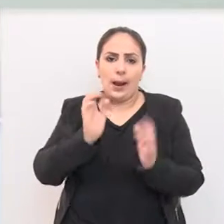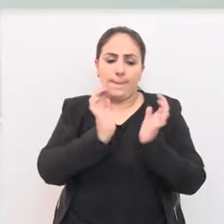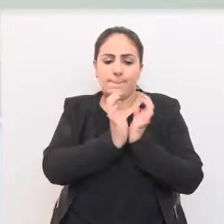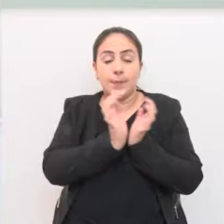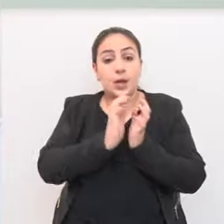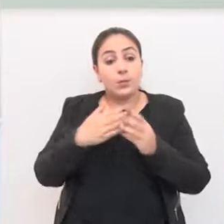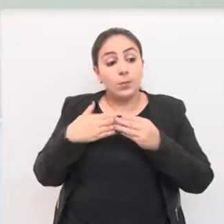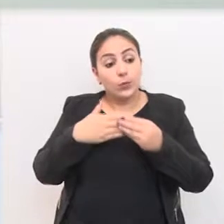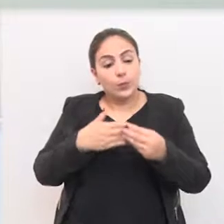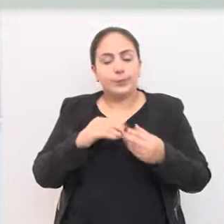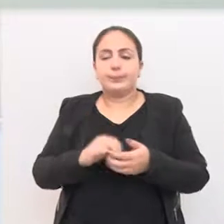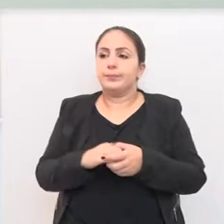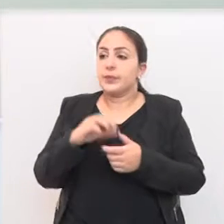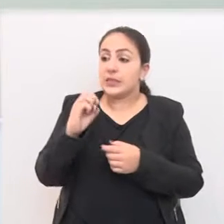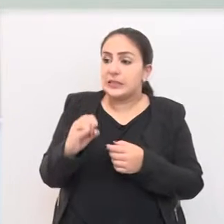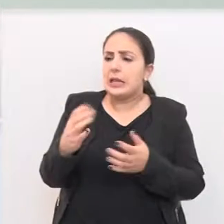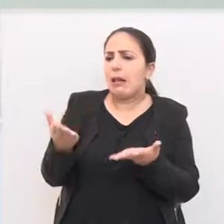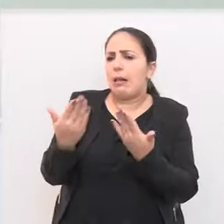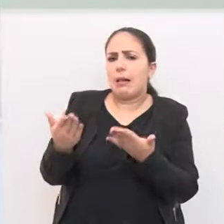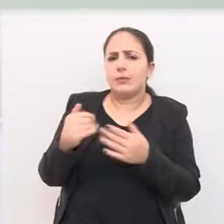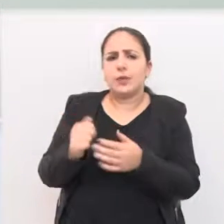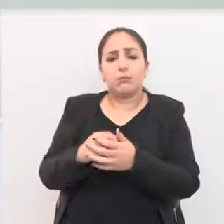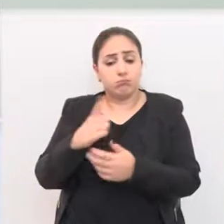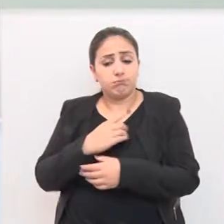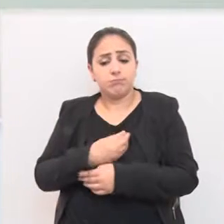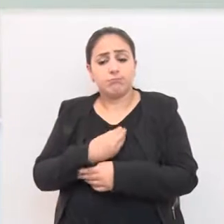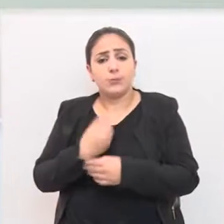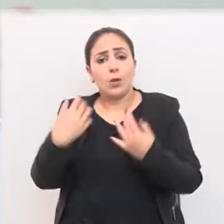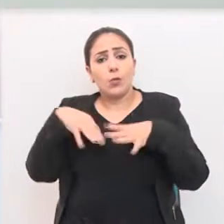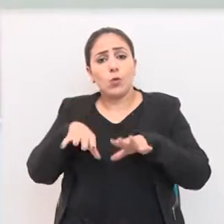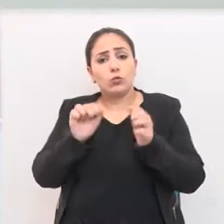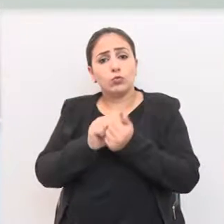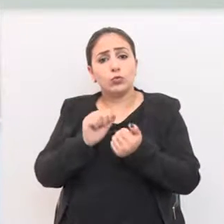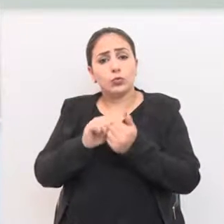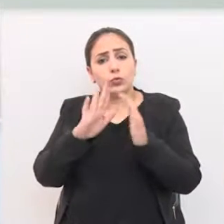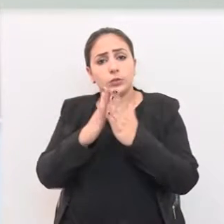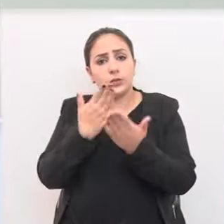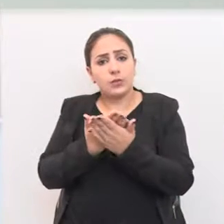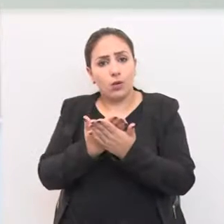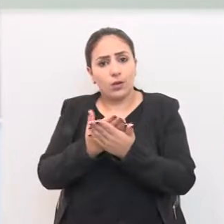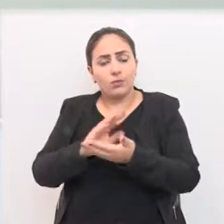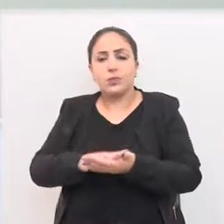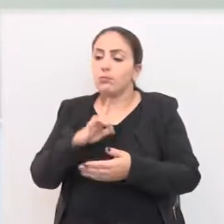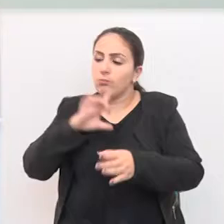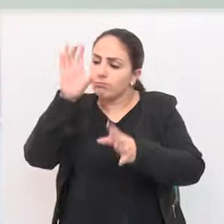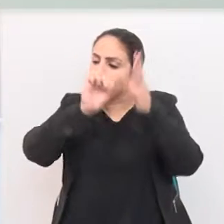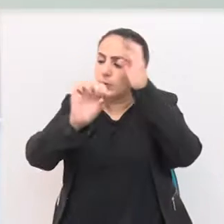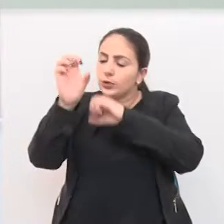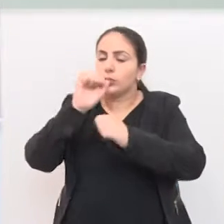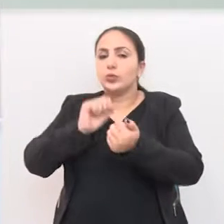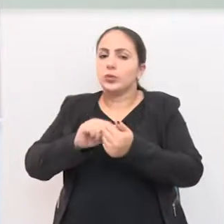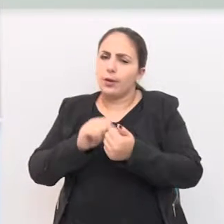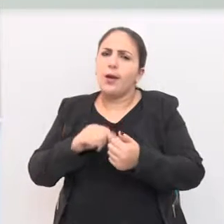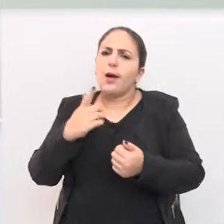PAI, né, para poder assisti-la. Se é leve, ela está inclusa dentro das escolas e ela está aprendendo.